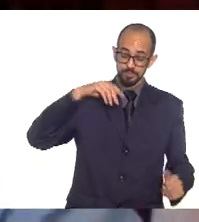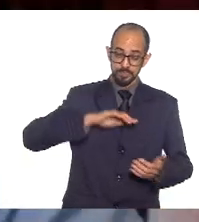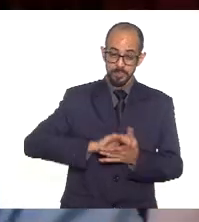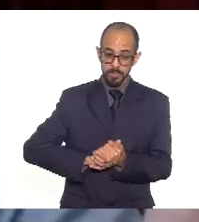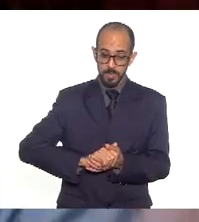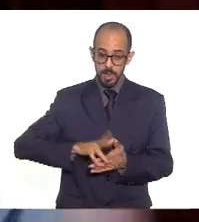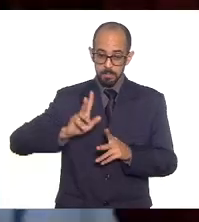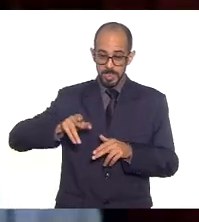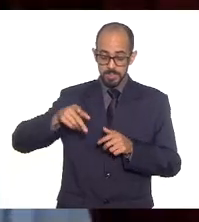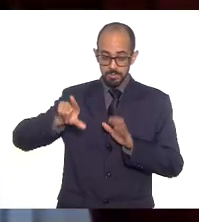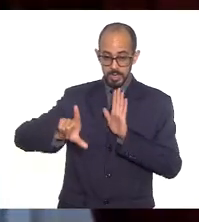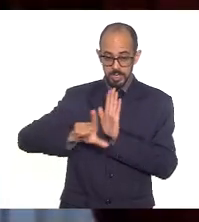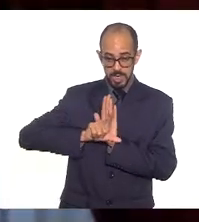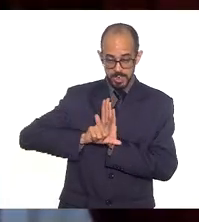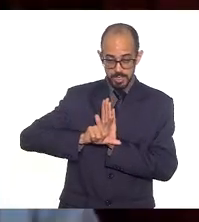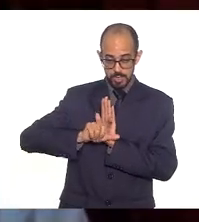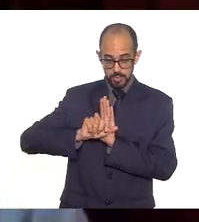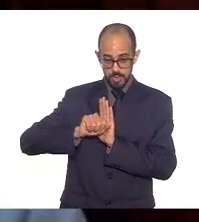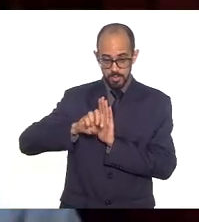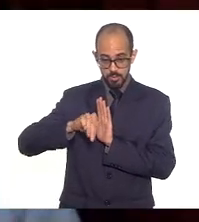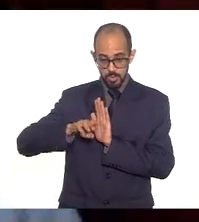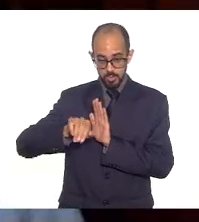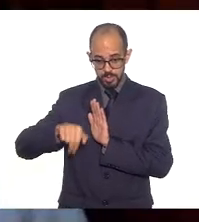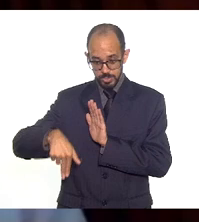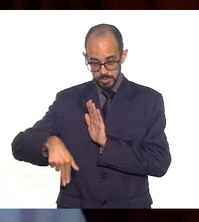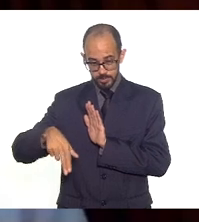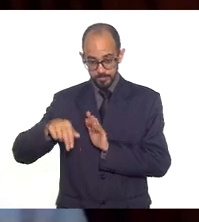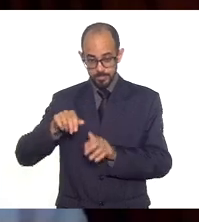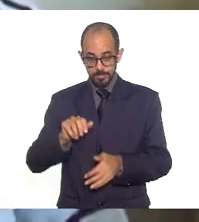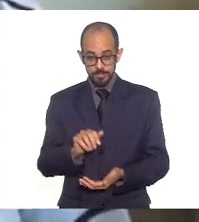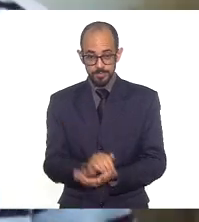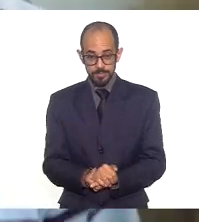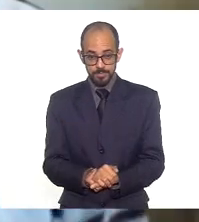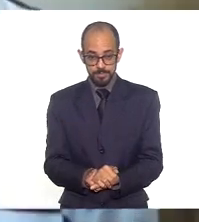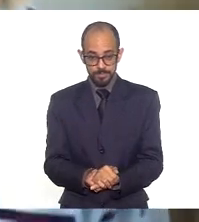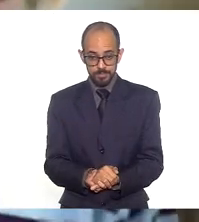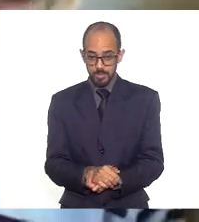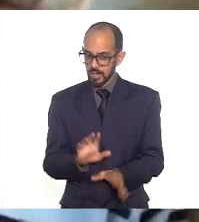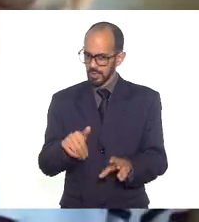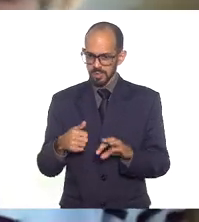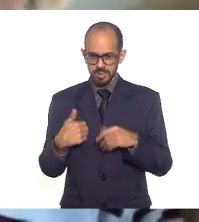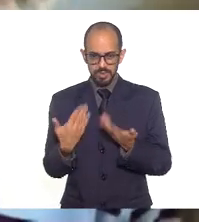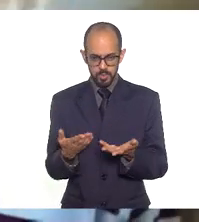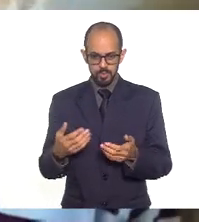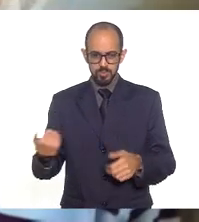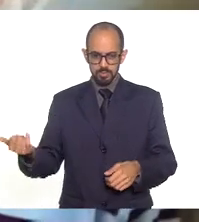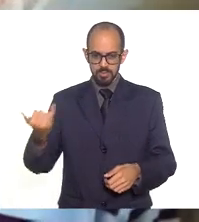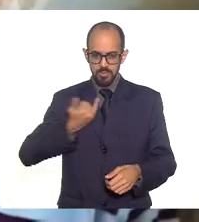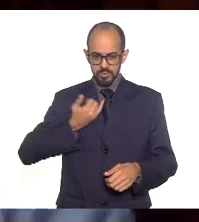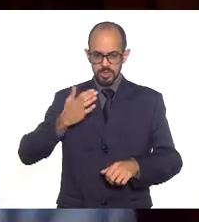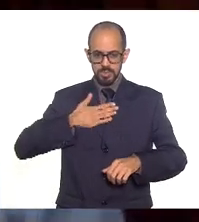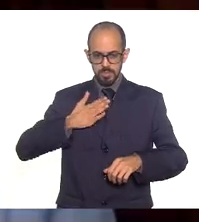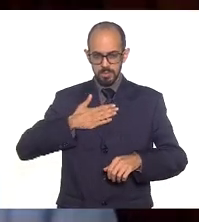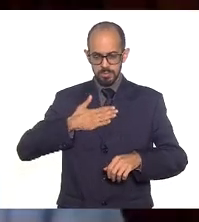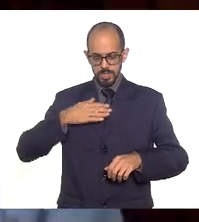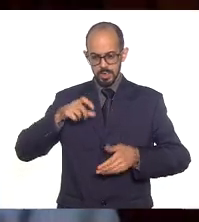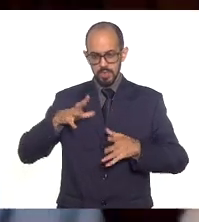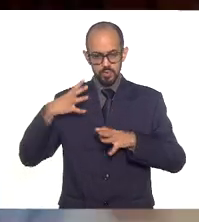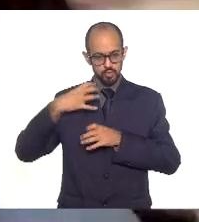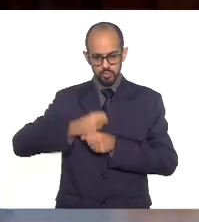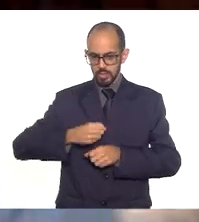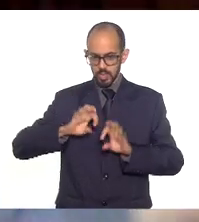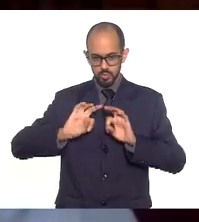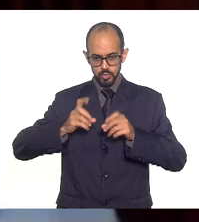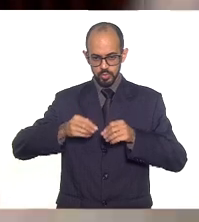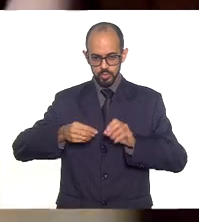Mesma lei do Amorim, essa 2896 de 20... Eu junto tudo, me dá um número. Altera a 8234. Eu